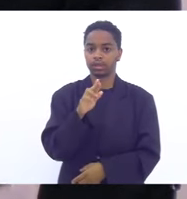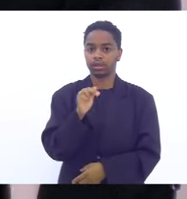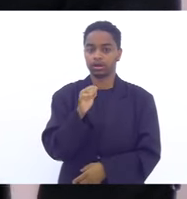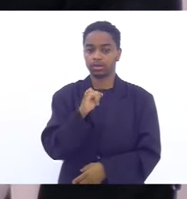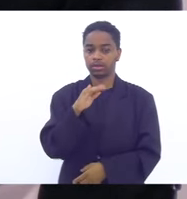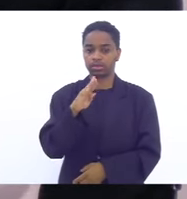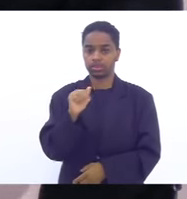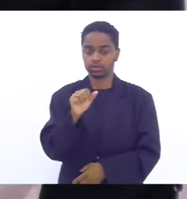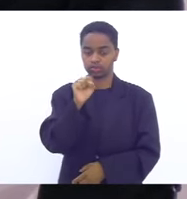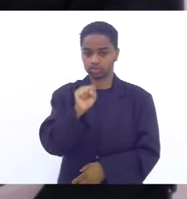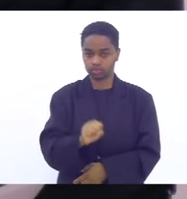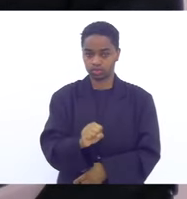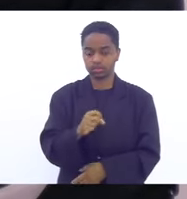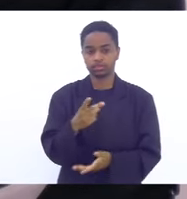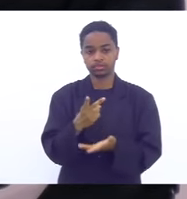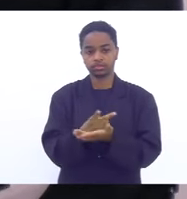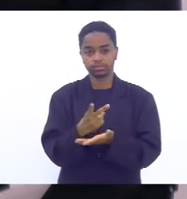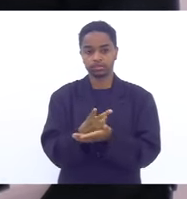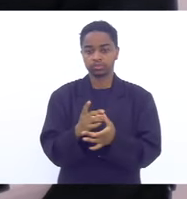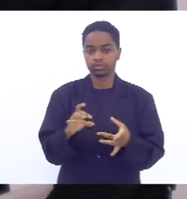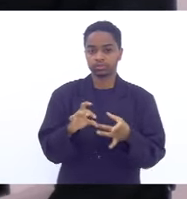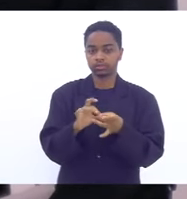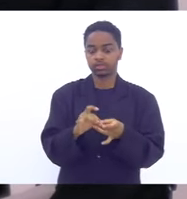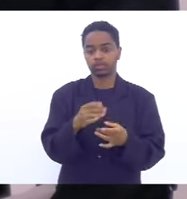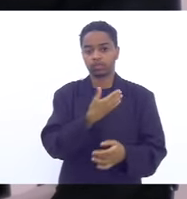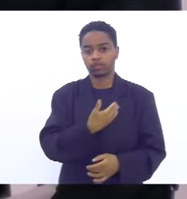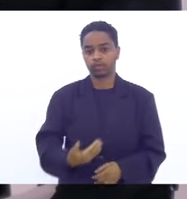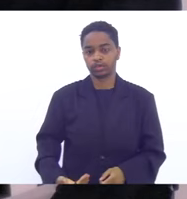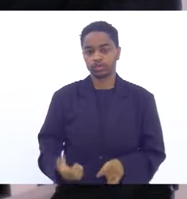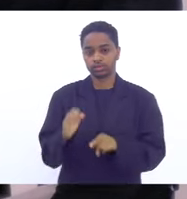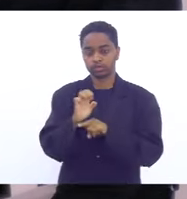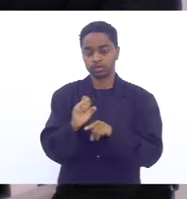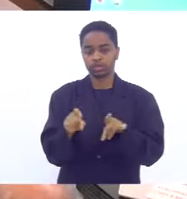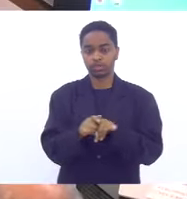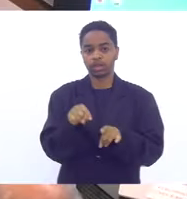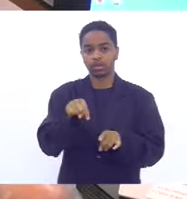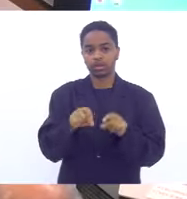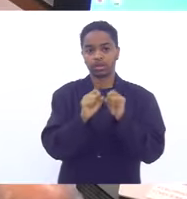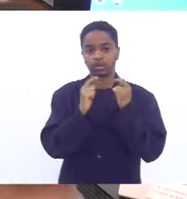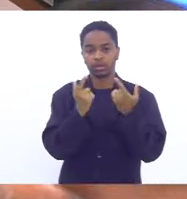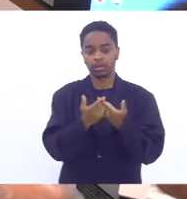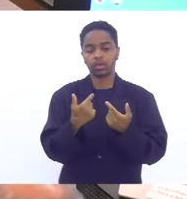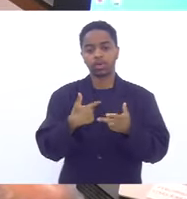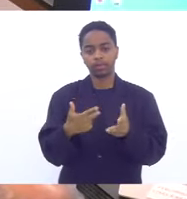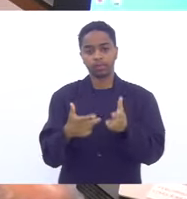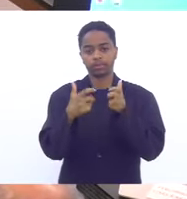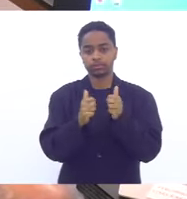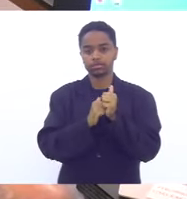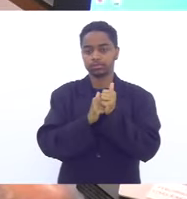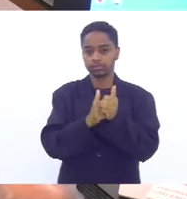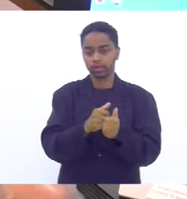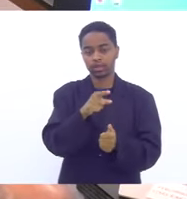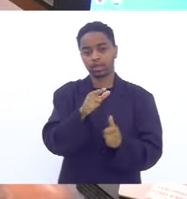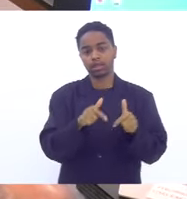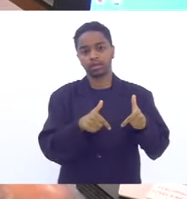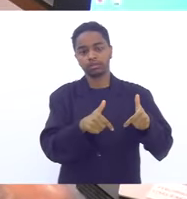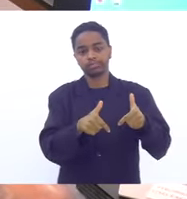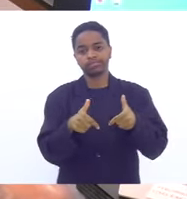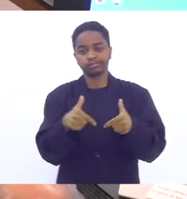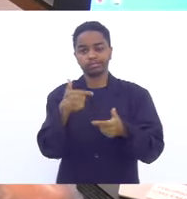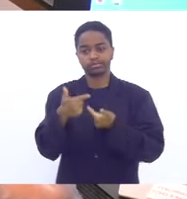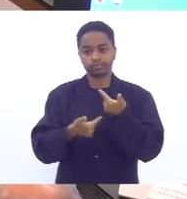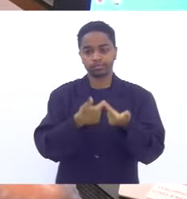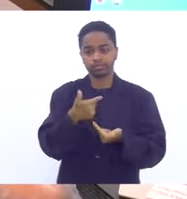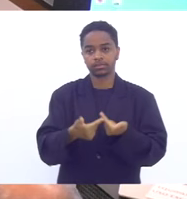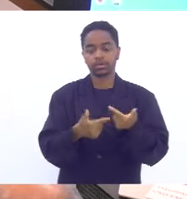zeloso, sempre diligente junto ao governo do estado, à Assembleia Legislativa do Rio de Janeiro. Tenho observado e acompanhado os seus apelos,